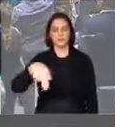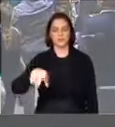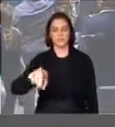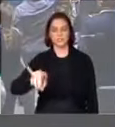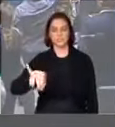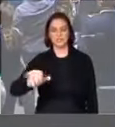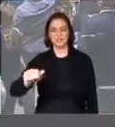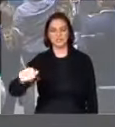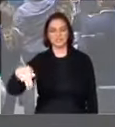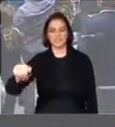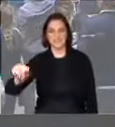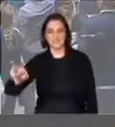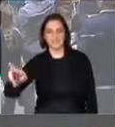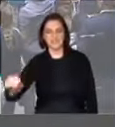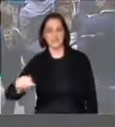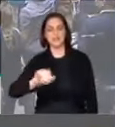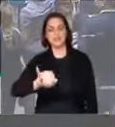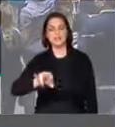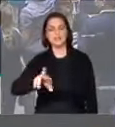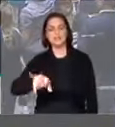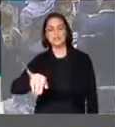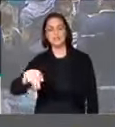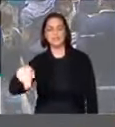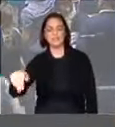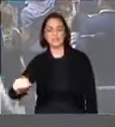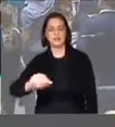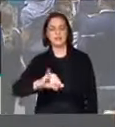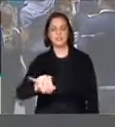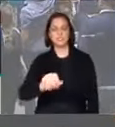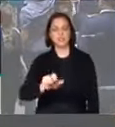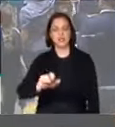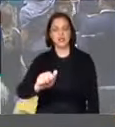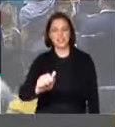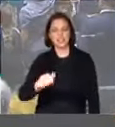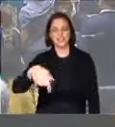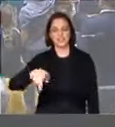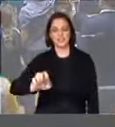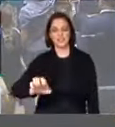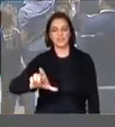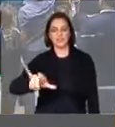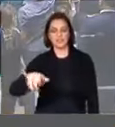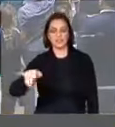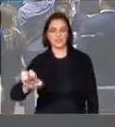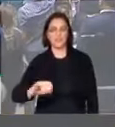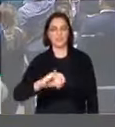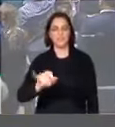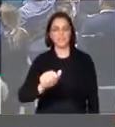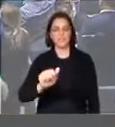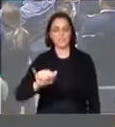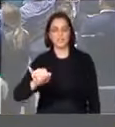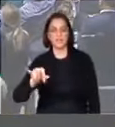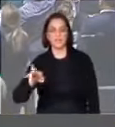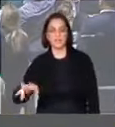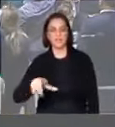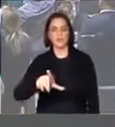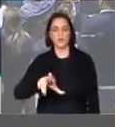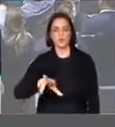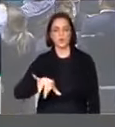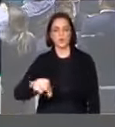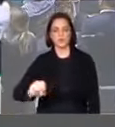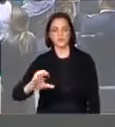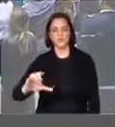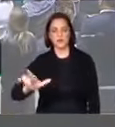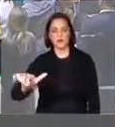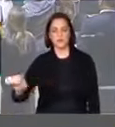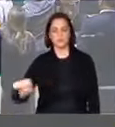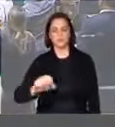Indianari Siqueira, Irina Baque, Jaqueline Brasil, Jair Brandão de Moura Filho, Luiz Carlos